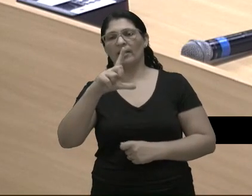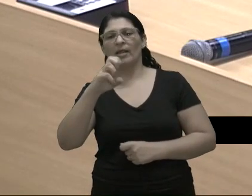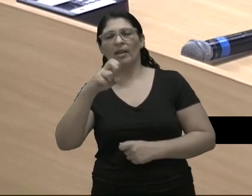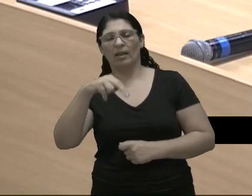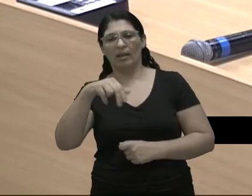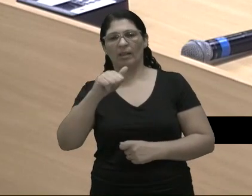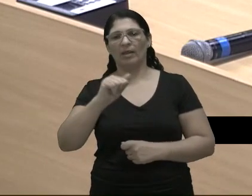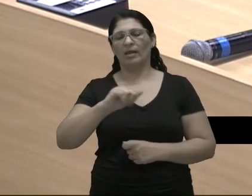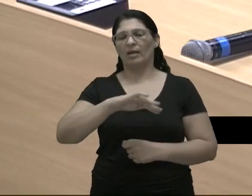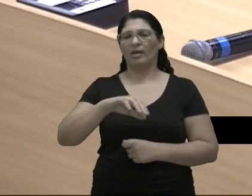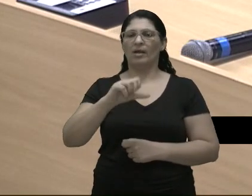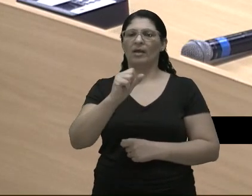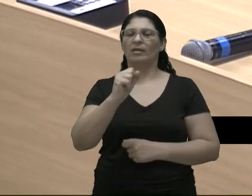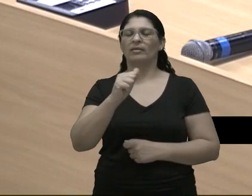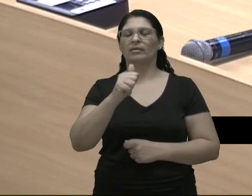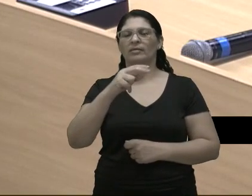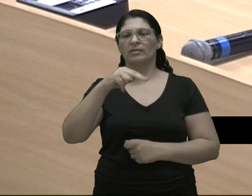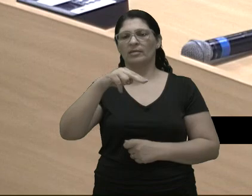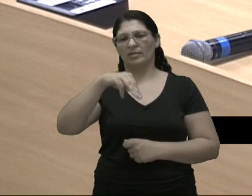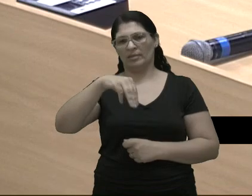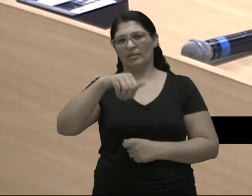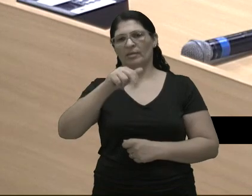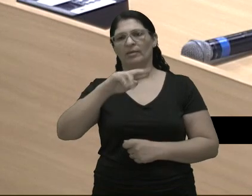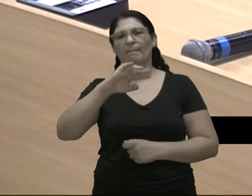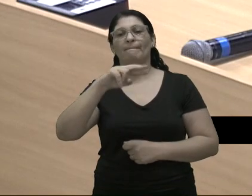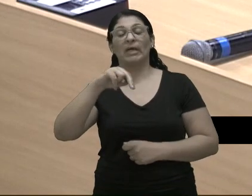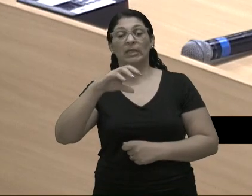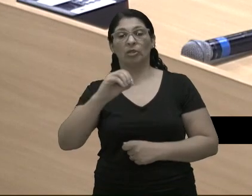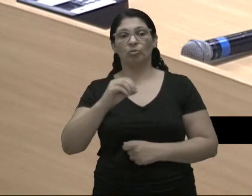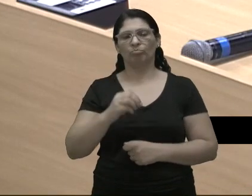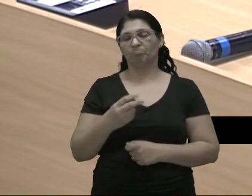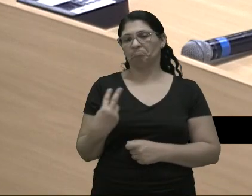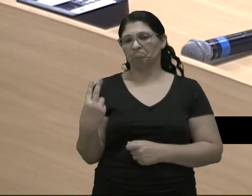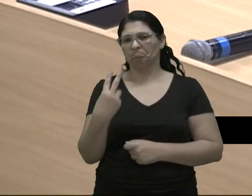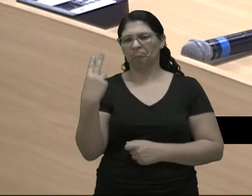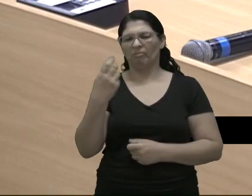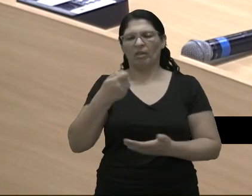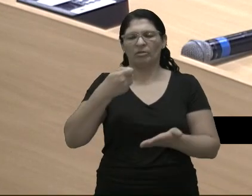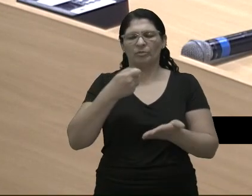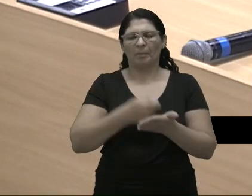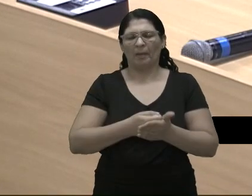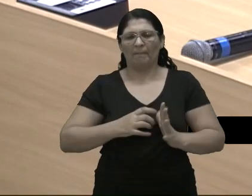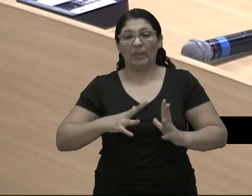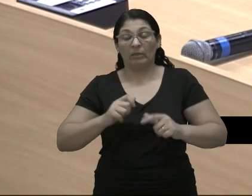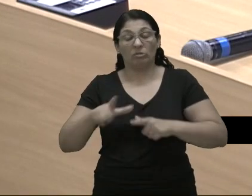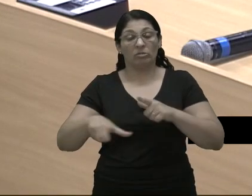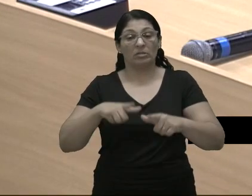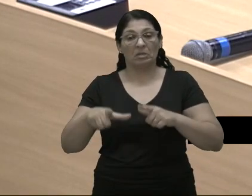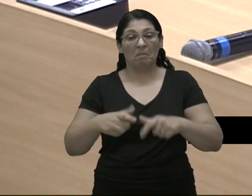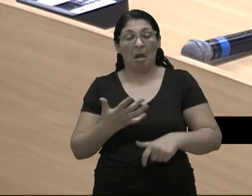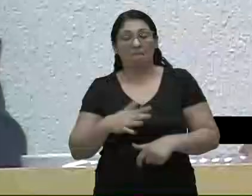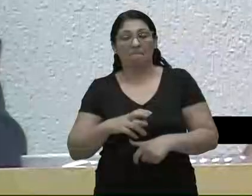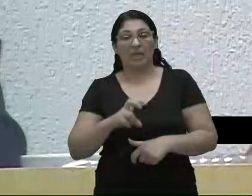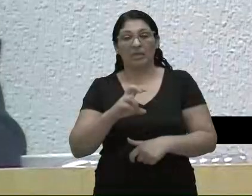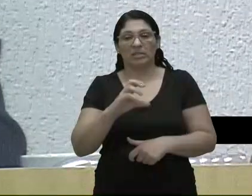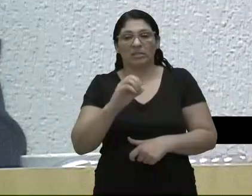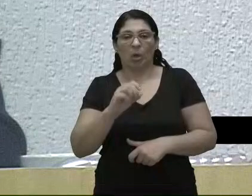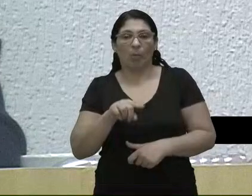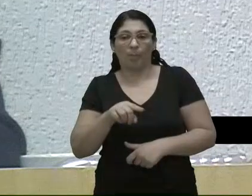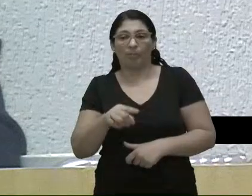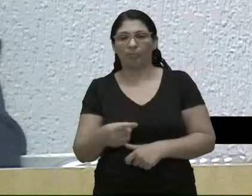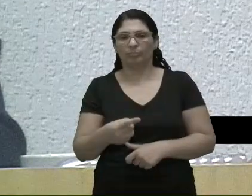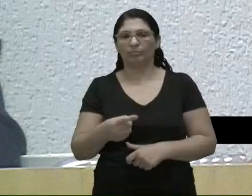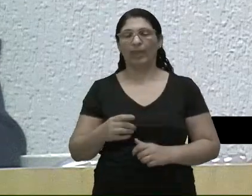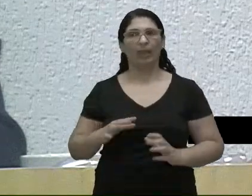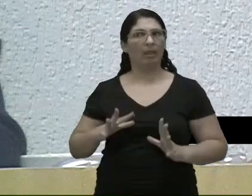ele gira, o valor dele gira em torno de 60 mil reais. O pagamento de todos que trabalham. Não, mas não justifica. Todos que foram